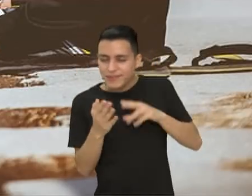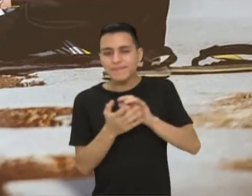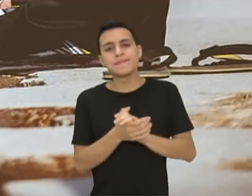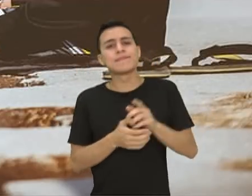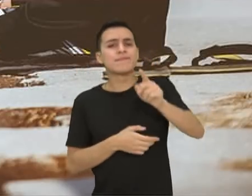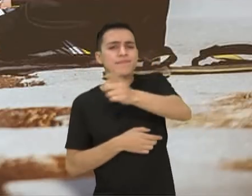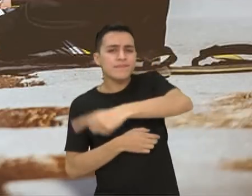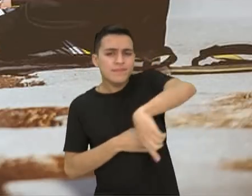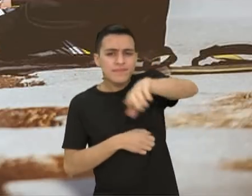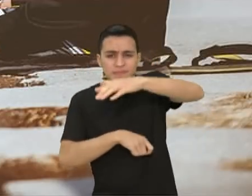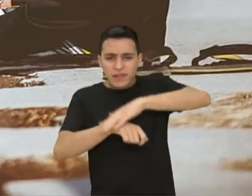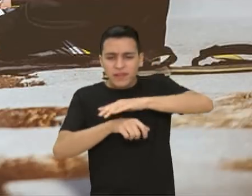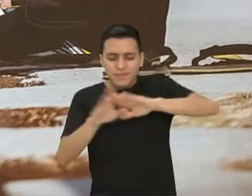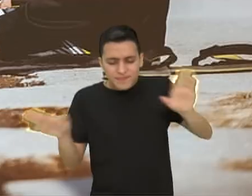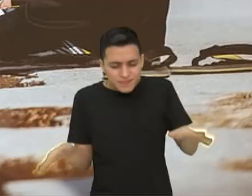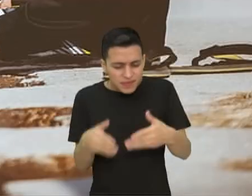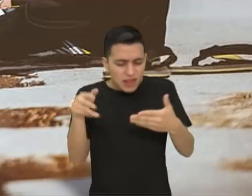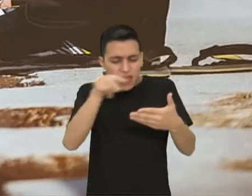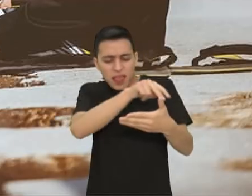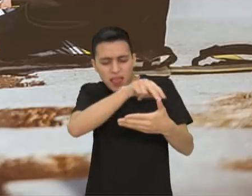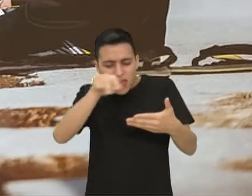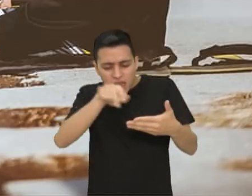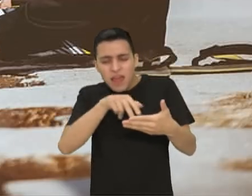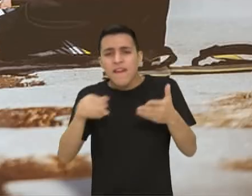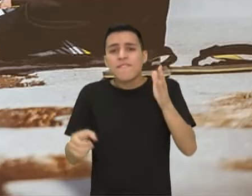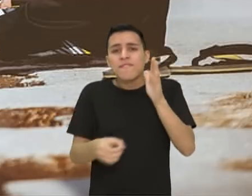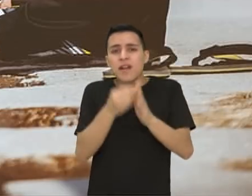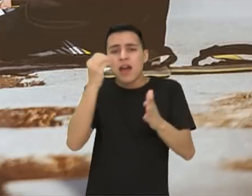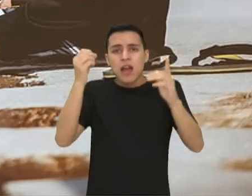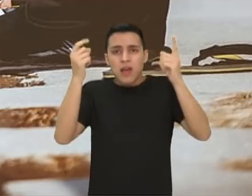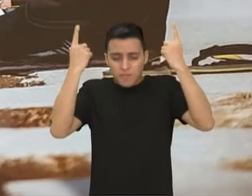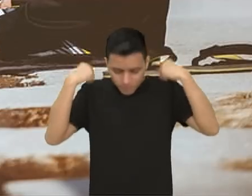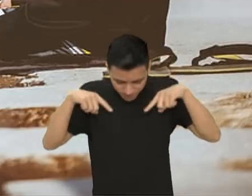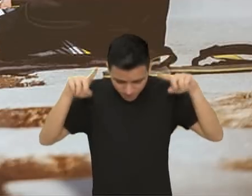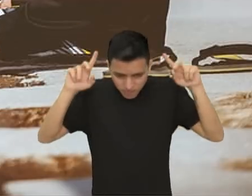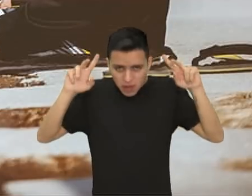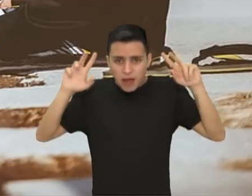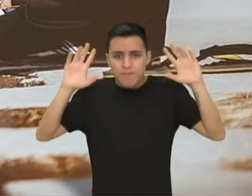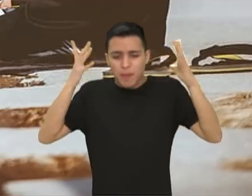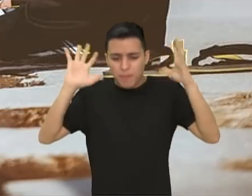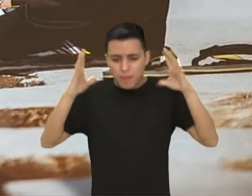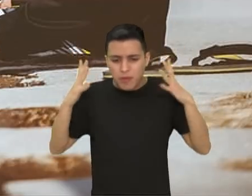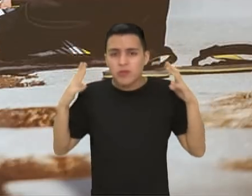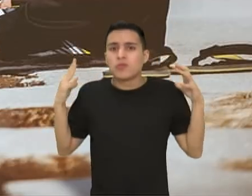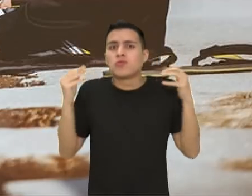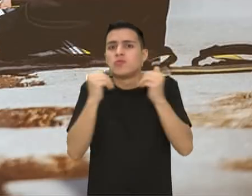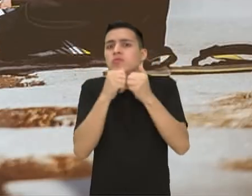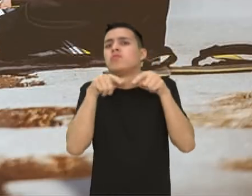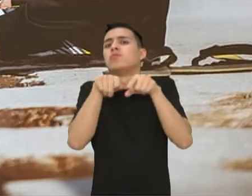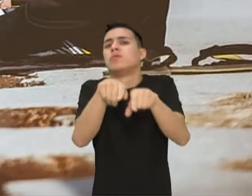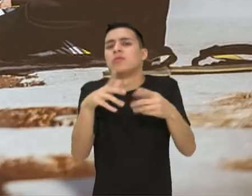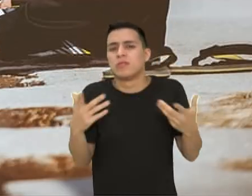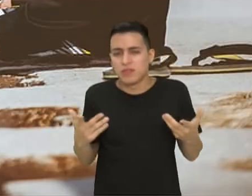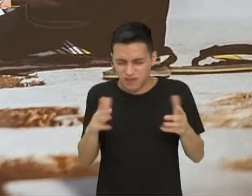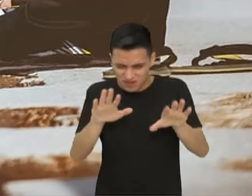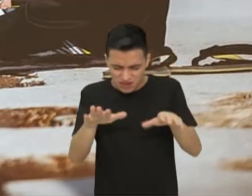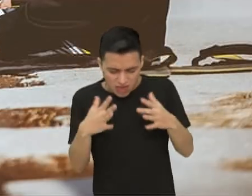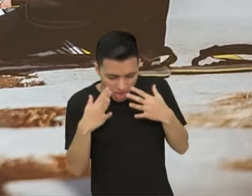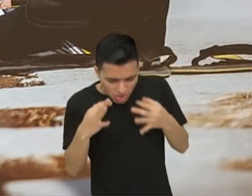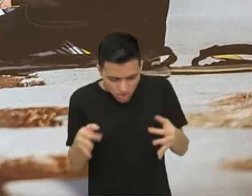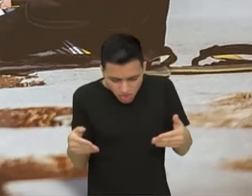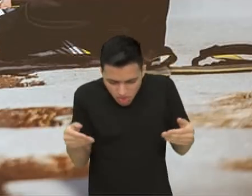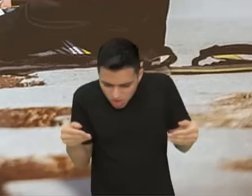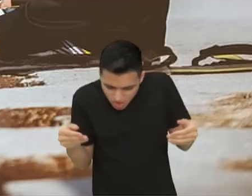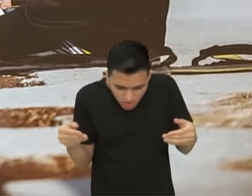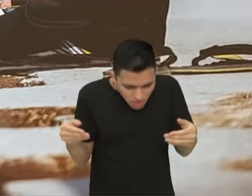você lê um livro, muitas ações estão sendo coordenadas ao mesmo tempo. Então a gente está tão concentrado ali lendo o livro,